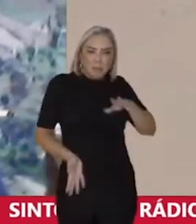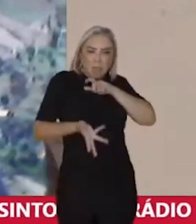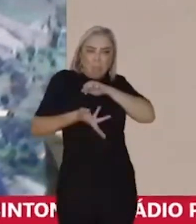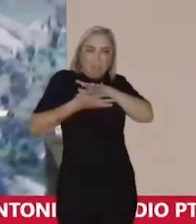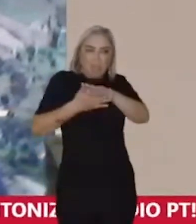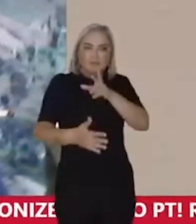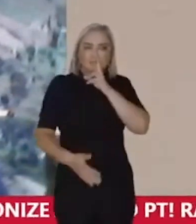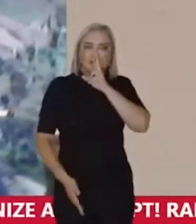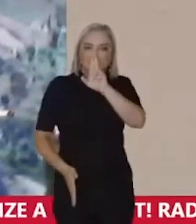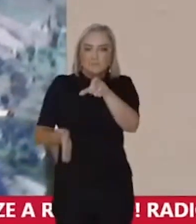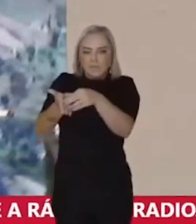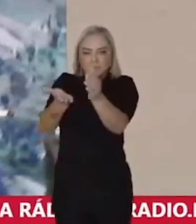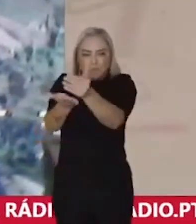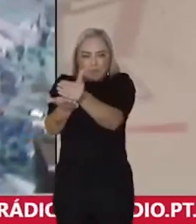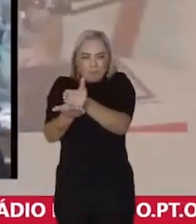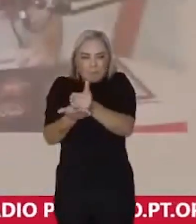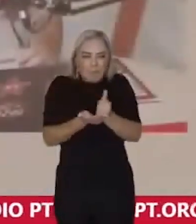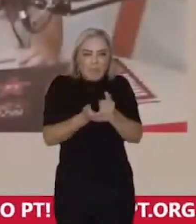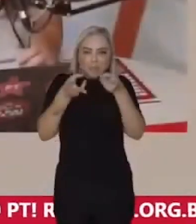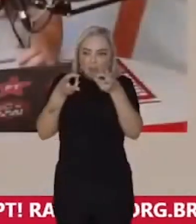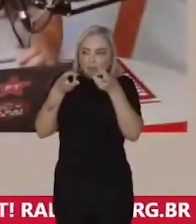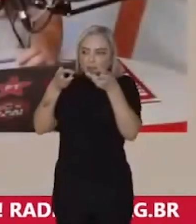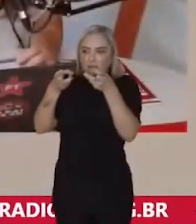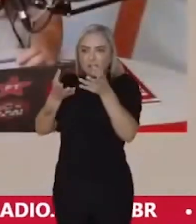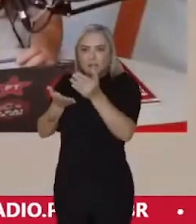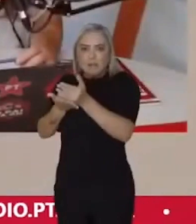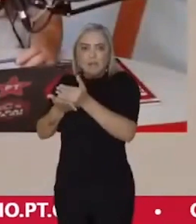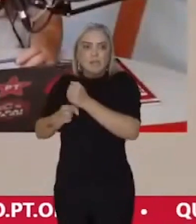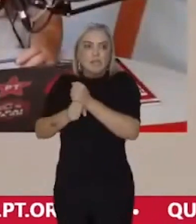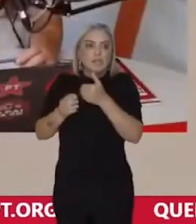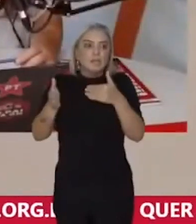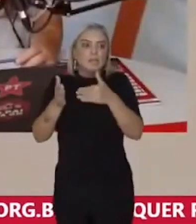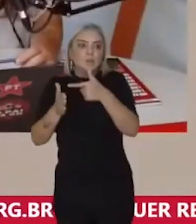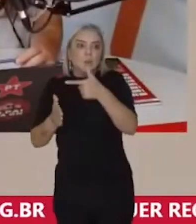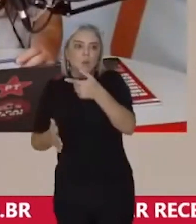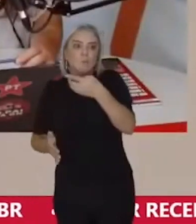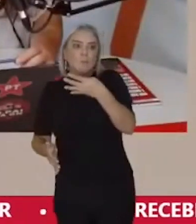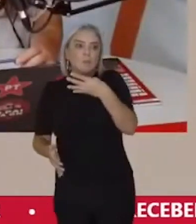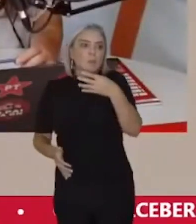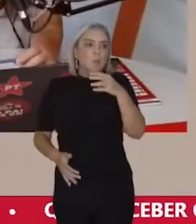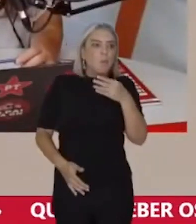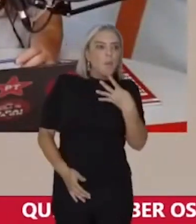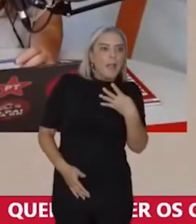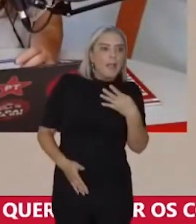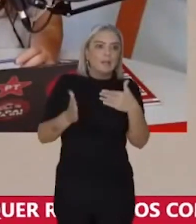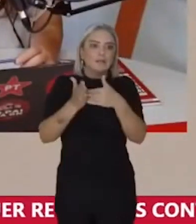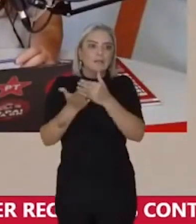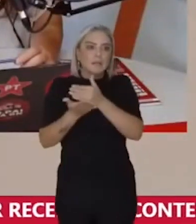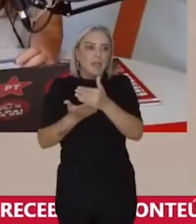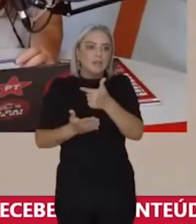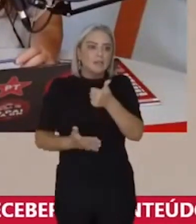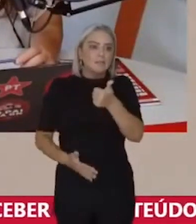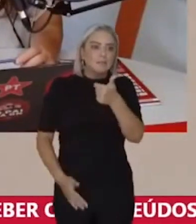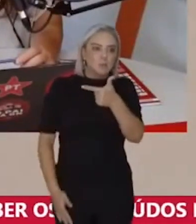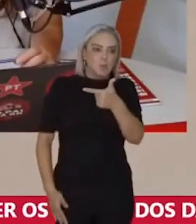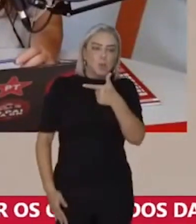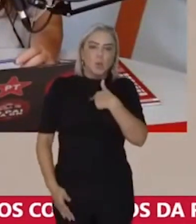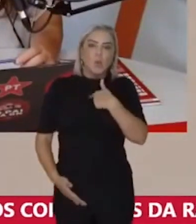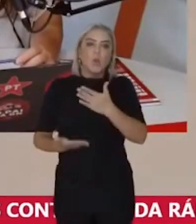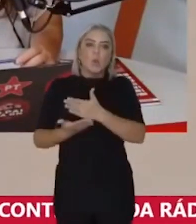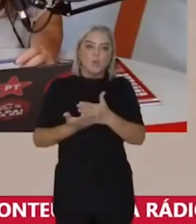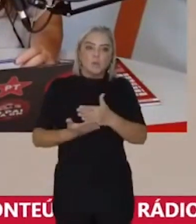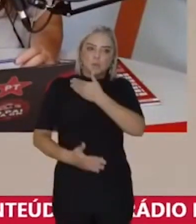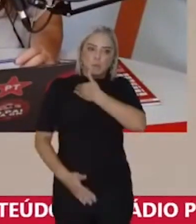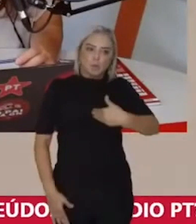dos resultados que nós observamos desde 2004 até 2012, começou no governo Lula, terminou no